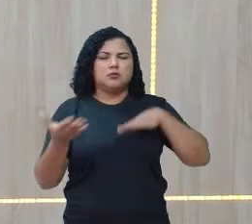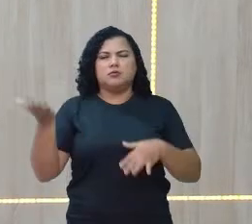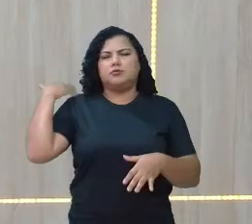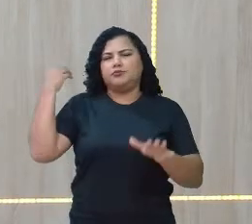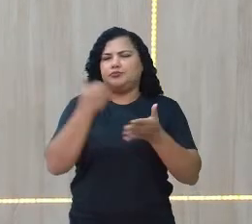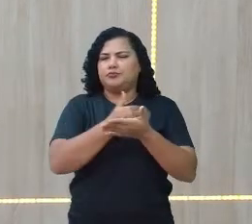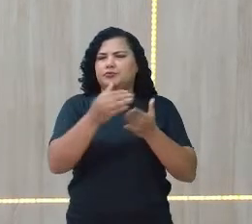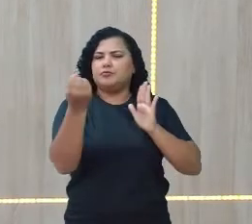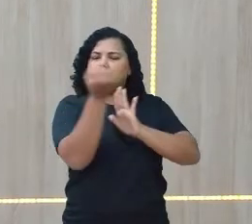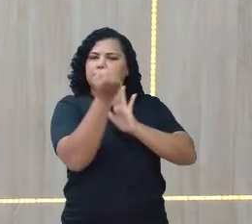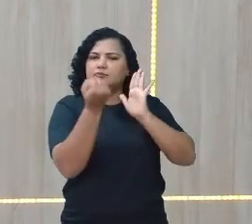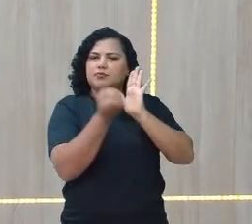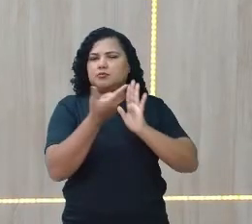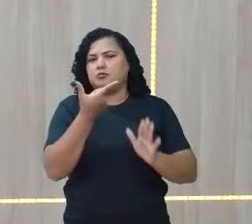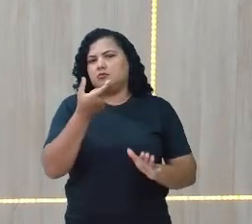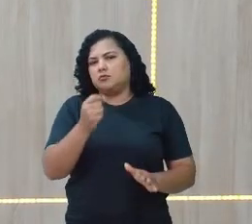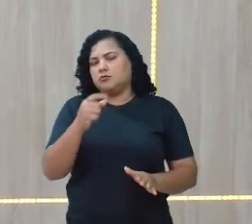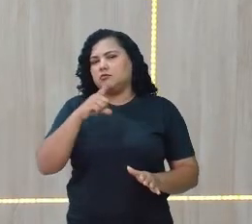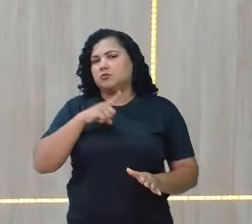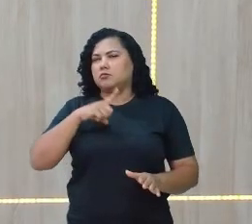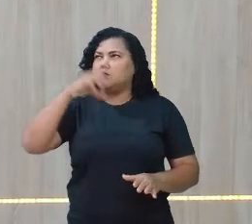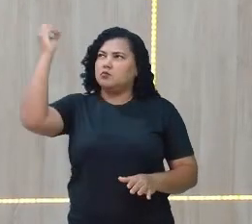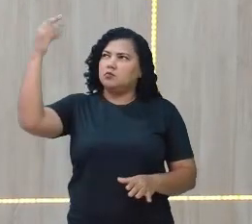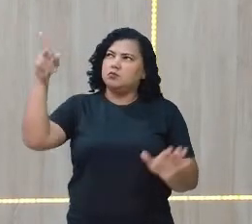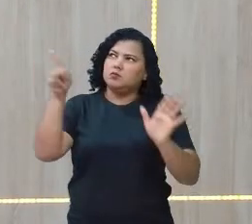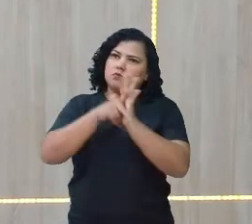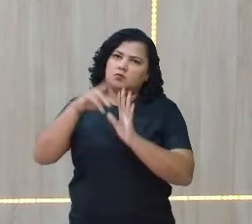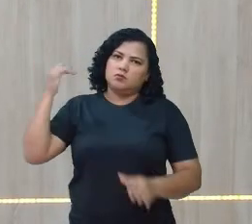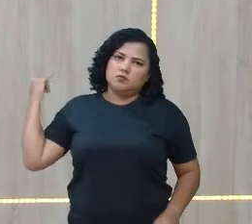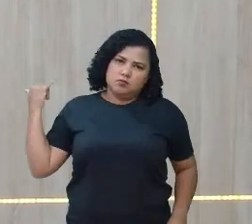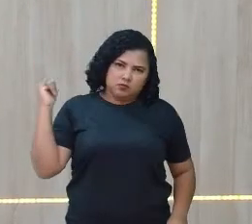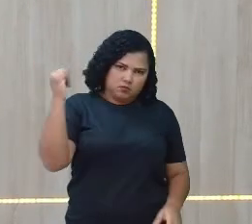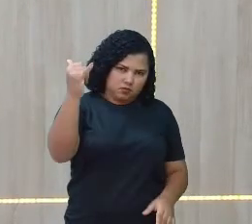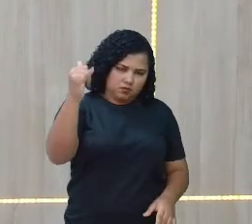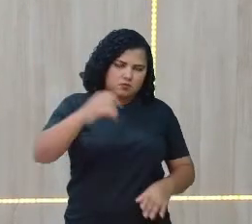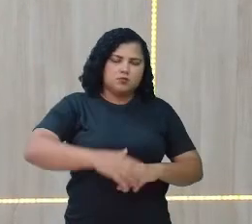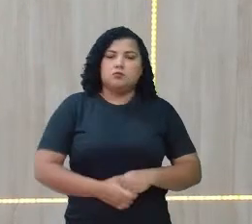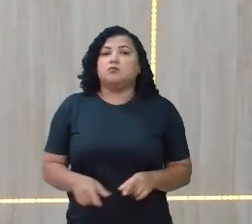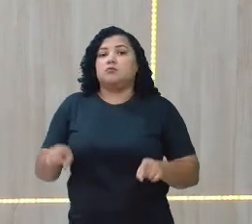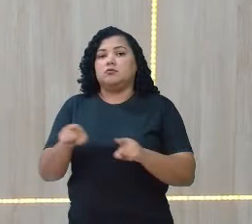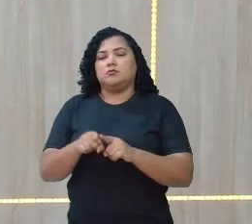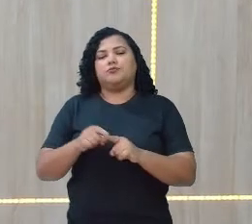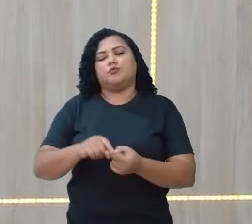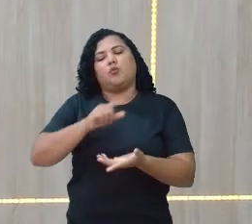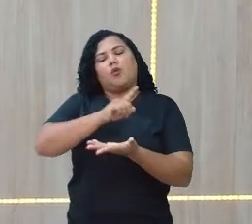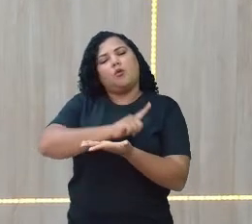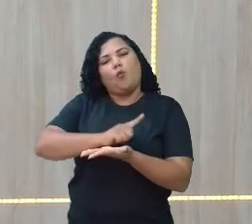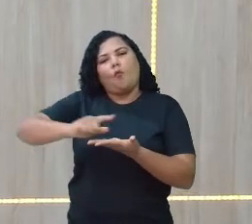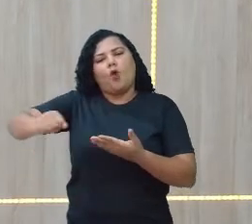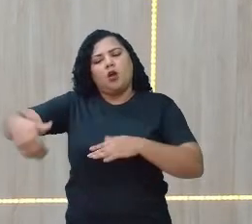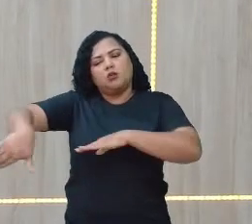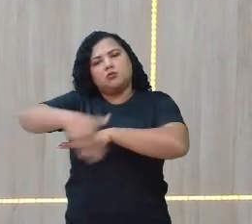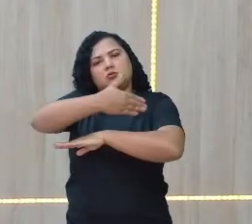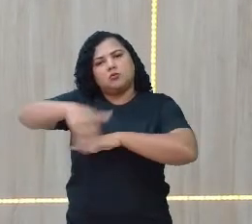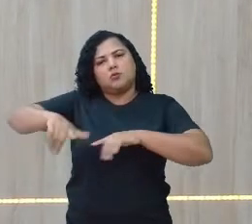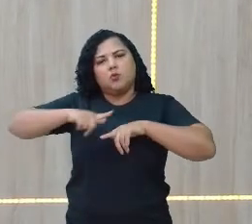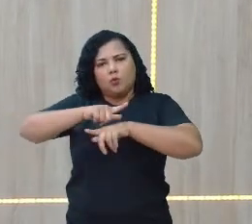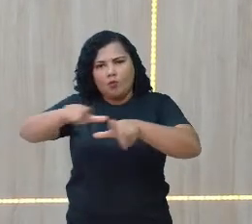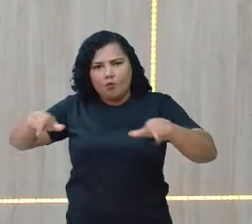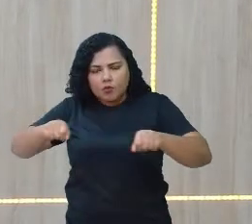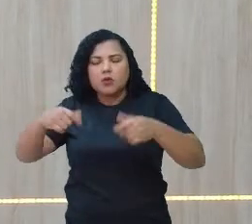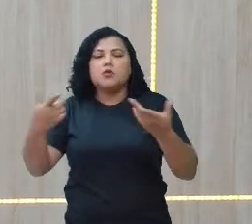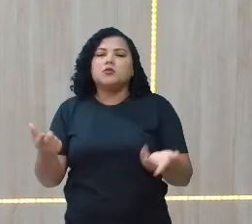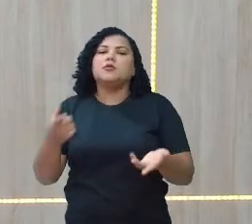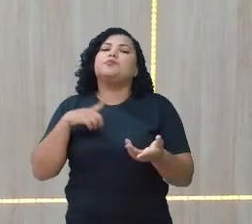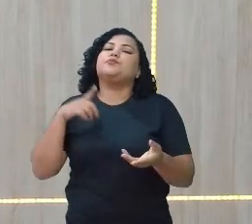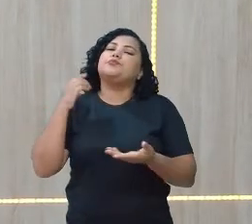século XX vai se transformar numa iluminação elétrica, um sistema de saneamento básico, né? Então, tudo isso vai acontecer através de